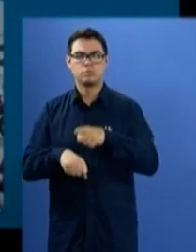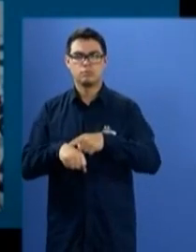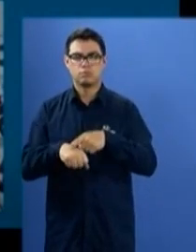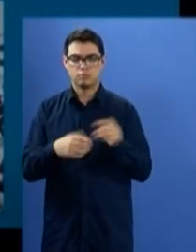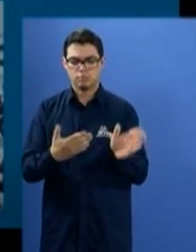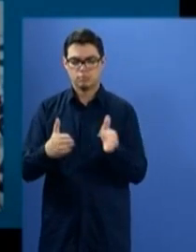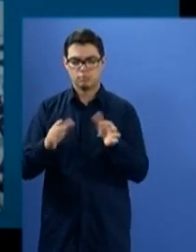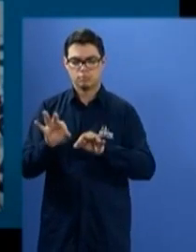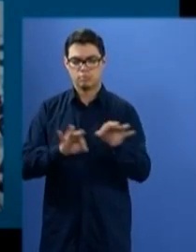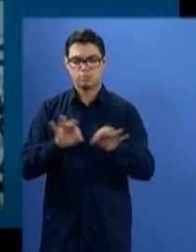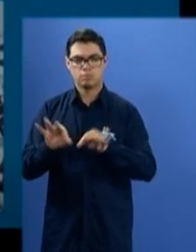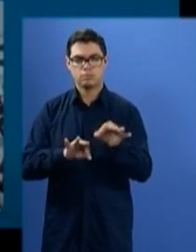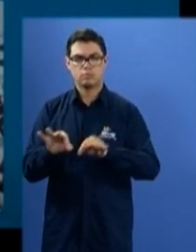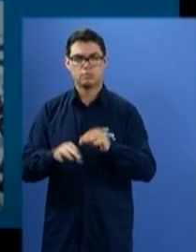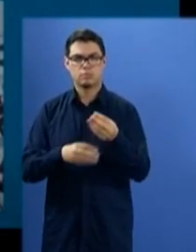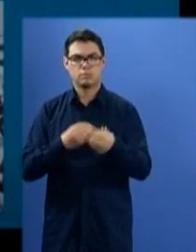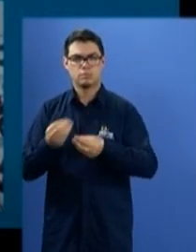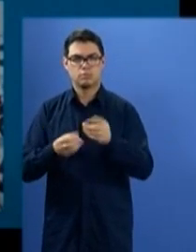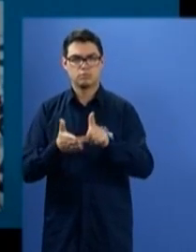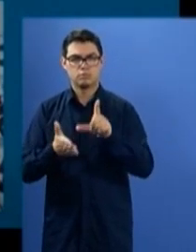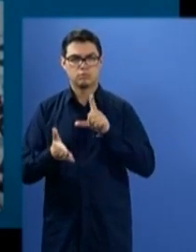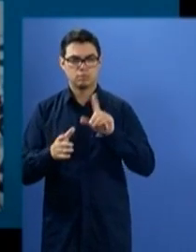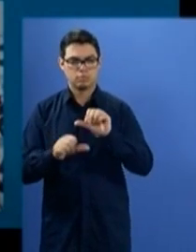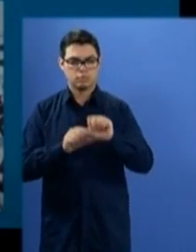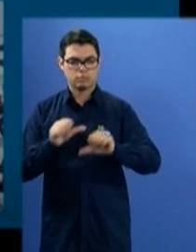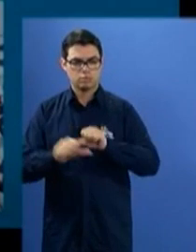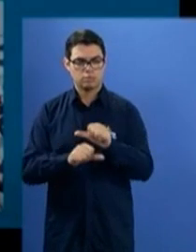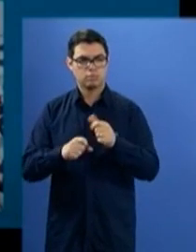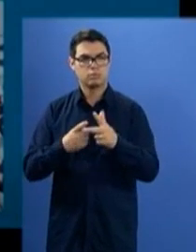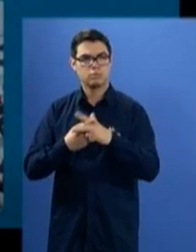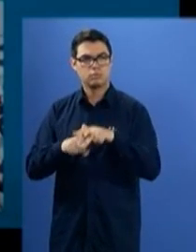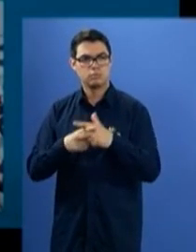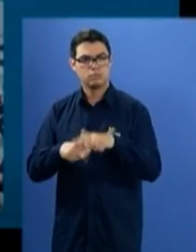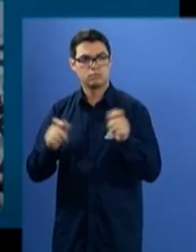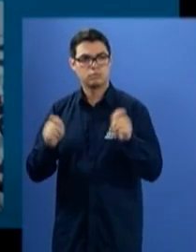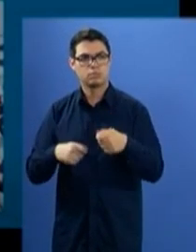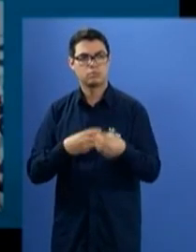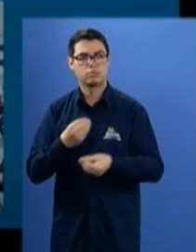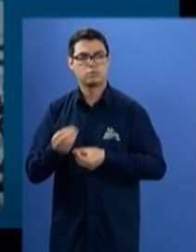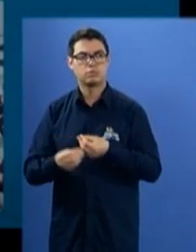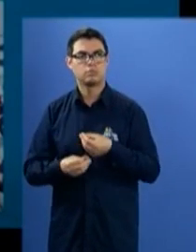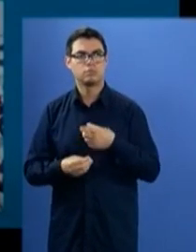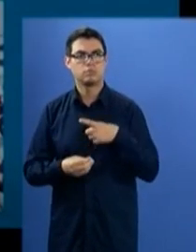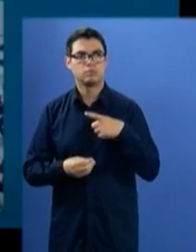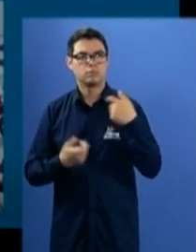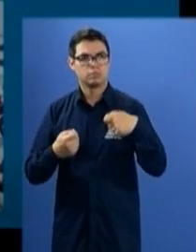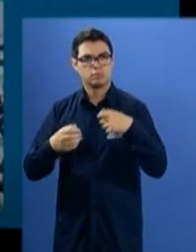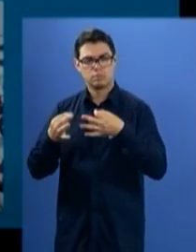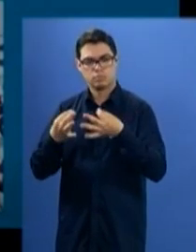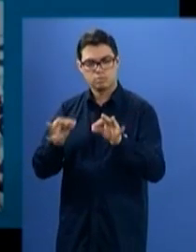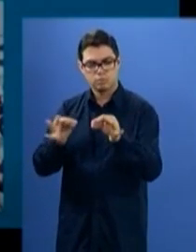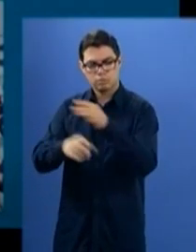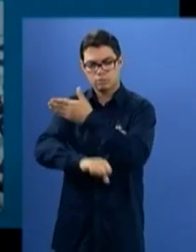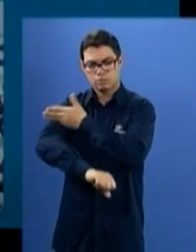de produção, em que vai se planejar essa troca de ferramentas, sejam realmente utilizadas